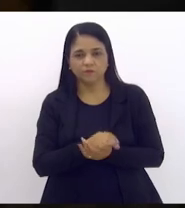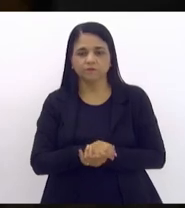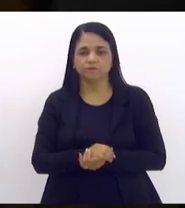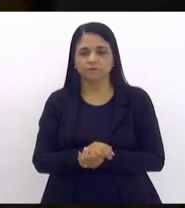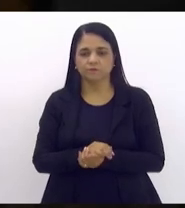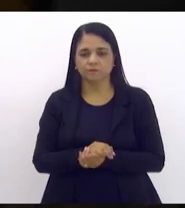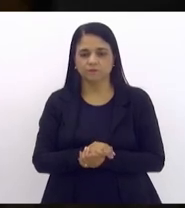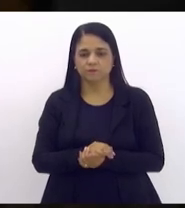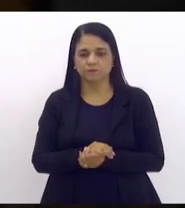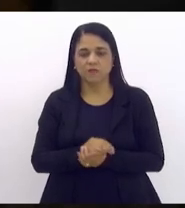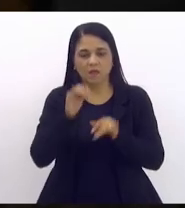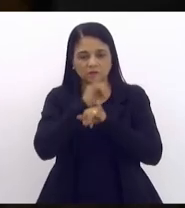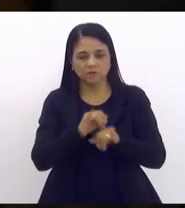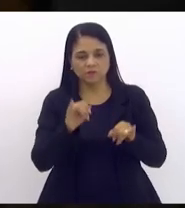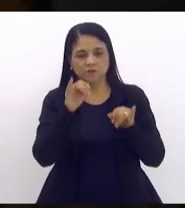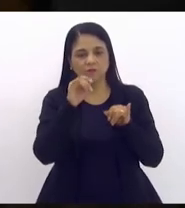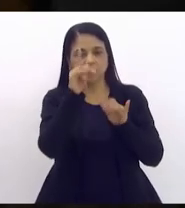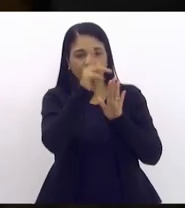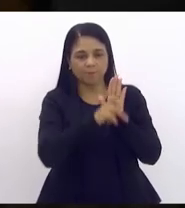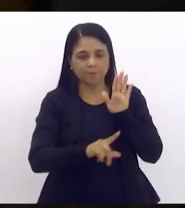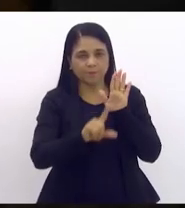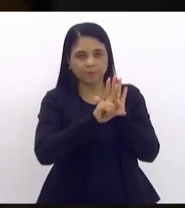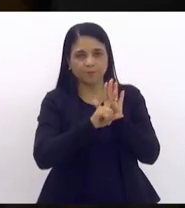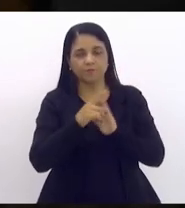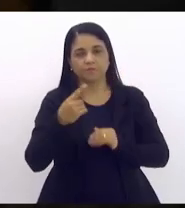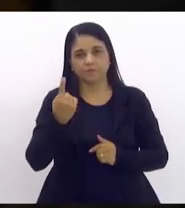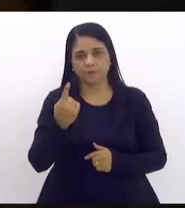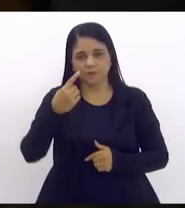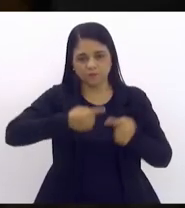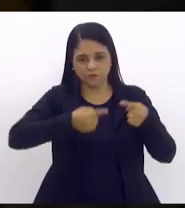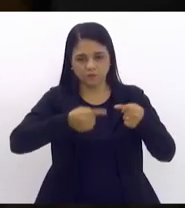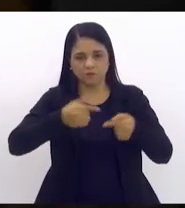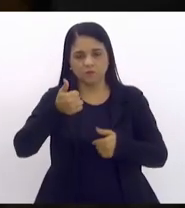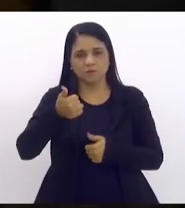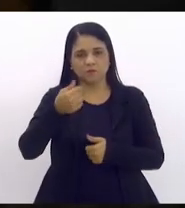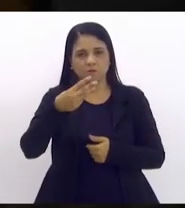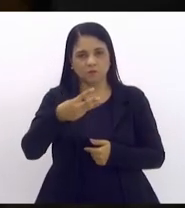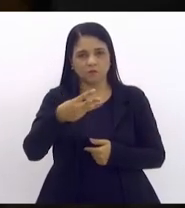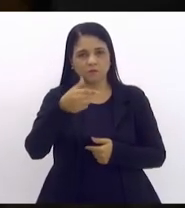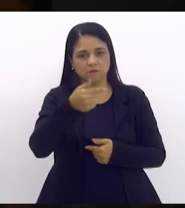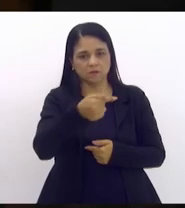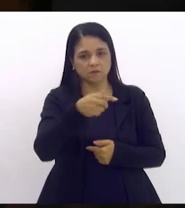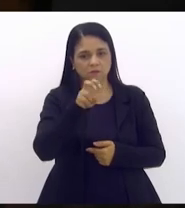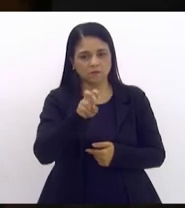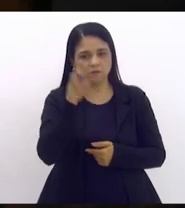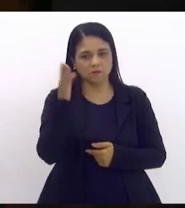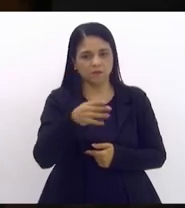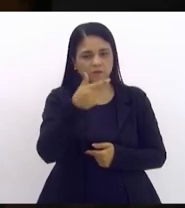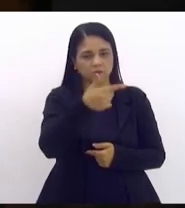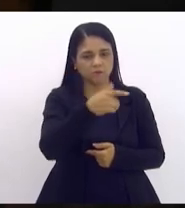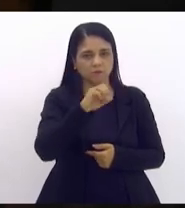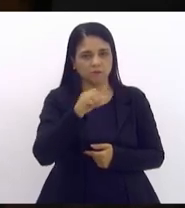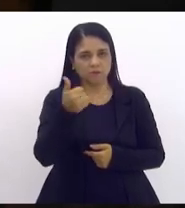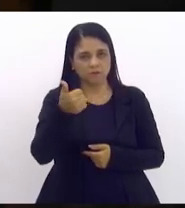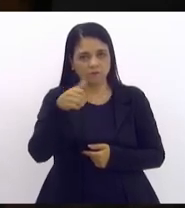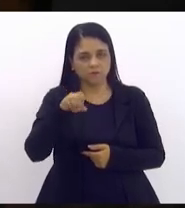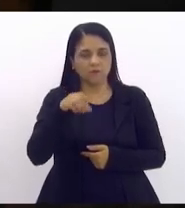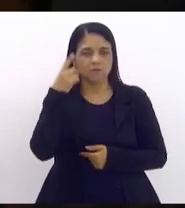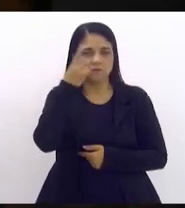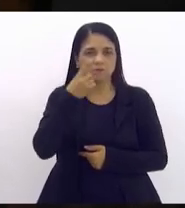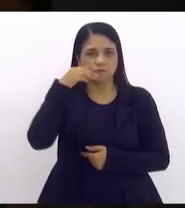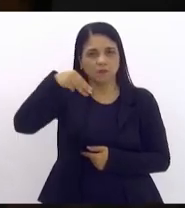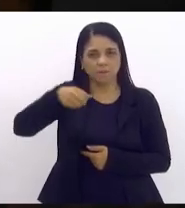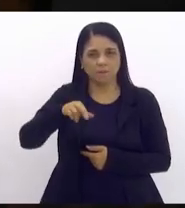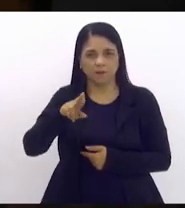autógrafo. Anuncio, em primeira discussão, projeto de lei número 1375 de 2019, de autoria do deputado